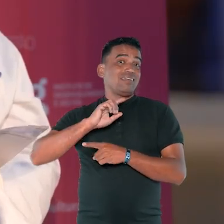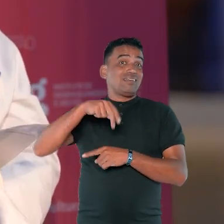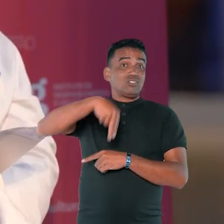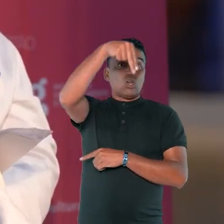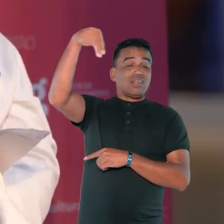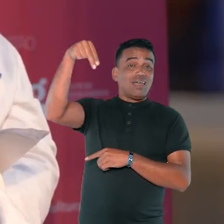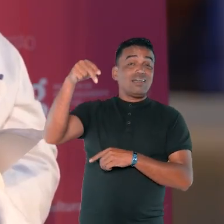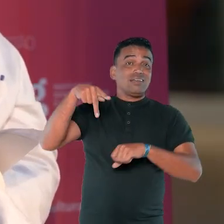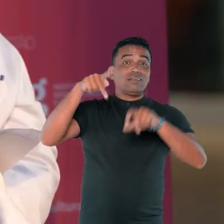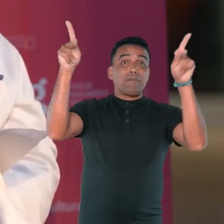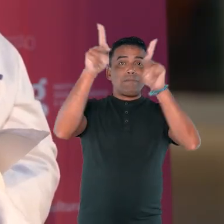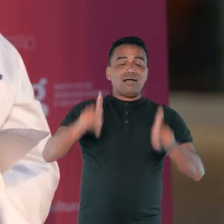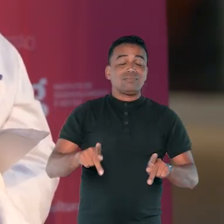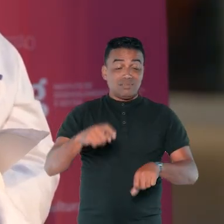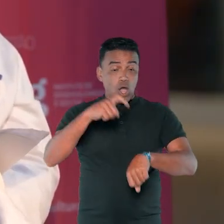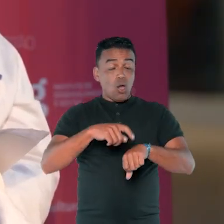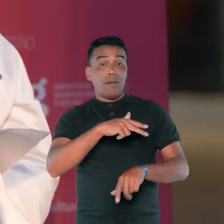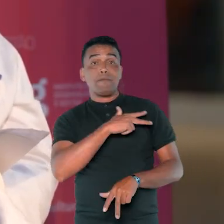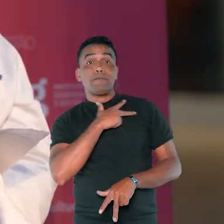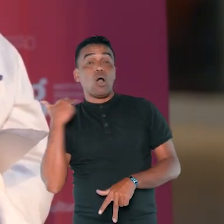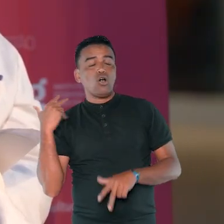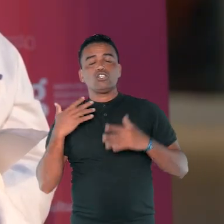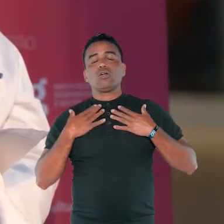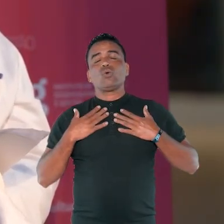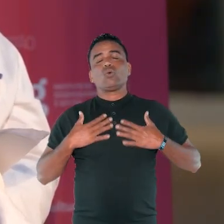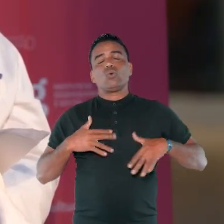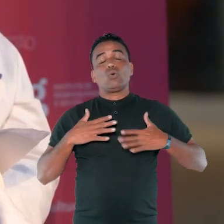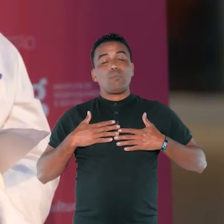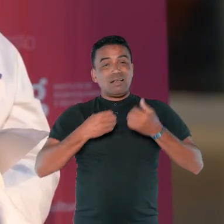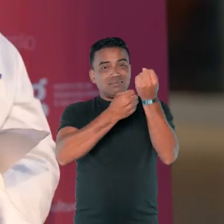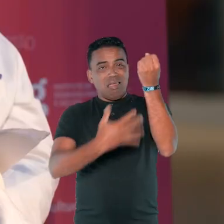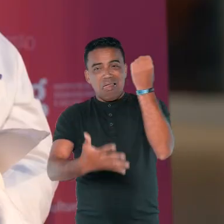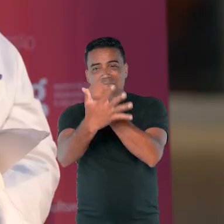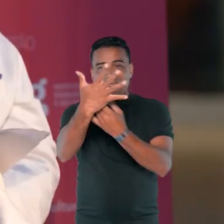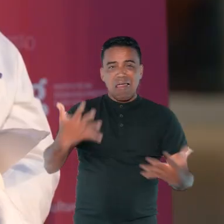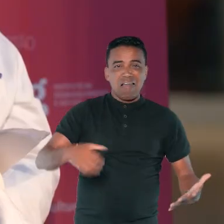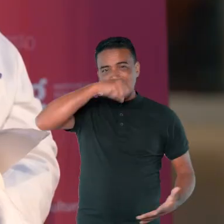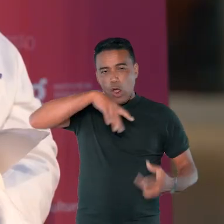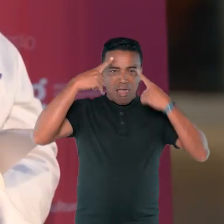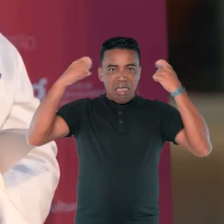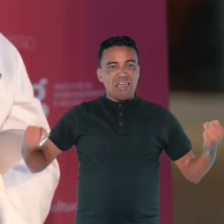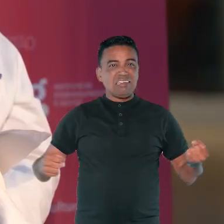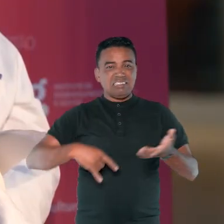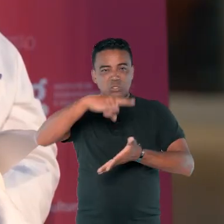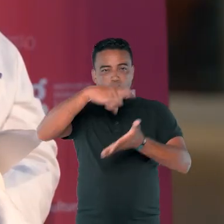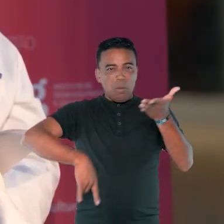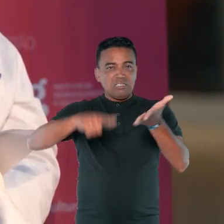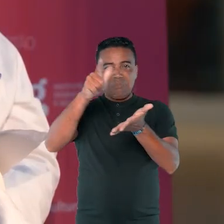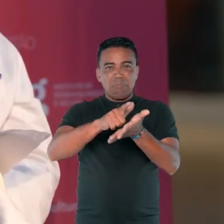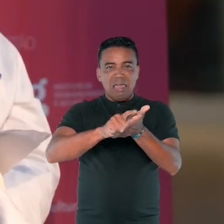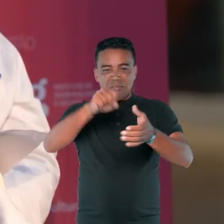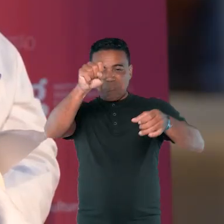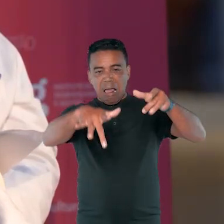Na morte eu descanso, mas o sangue anda solto, manchando os papéis, documentos fiéis